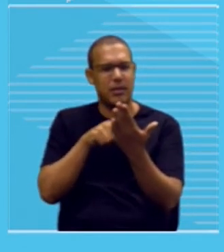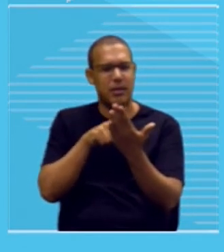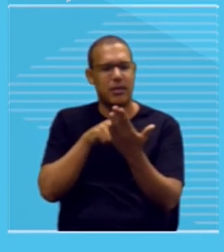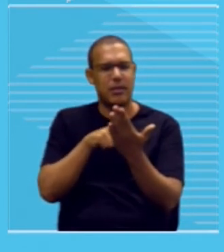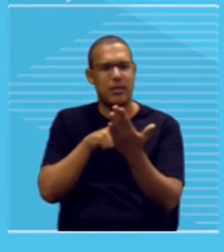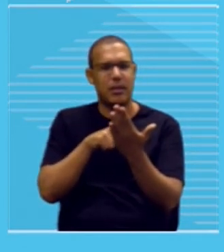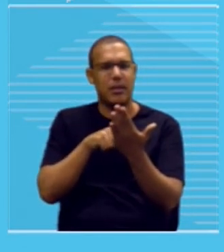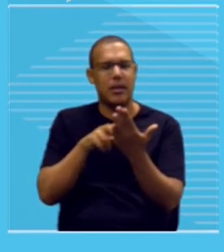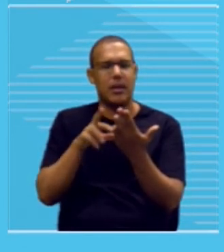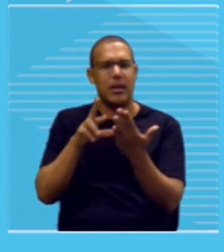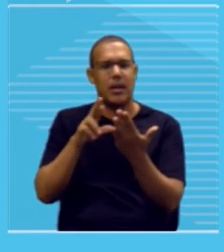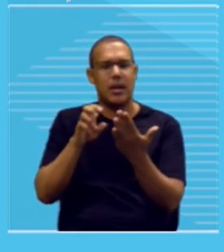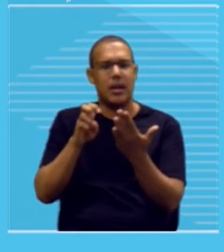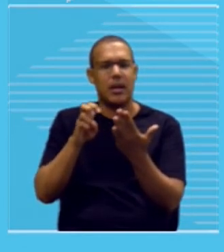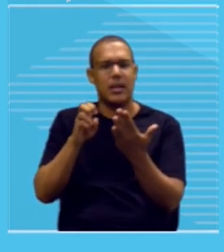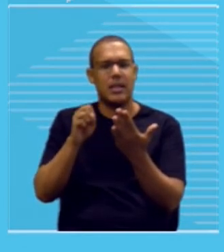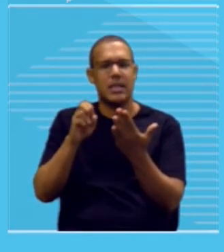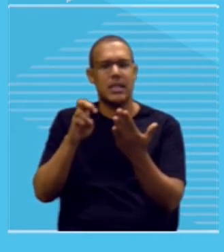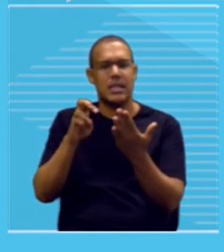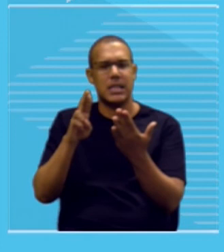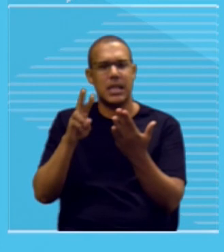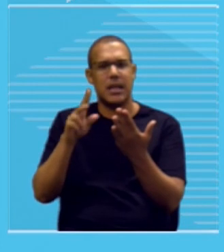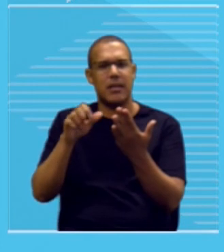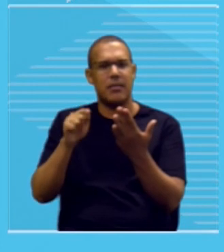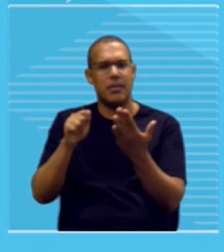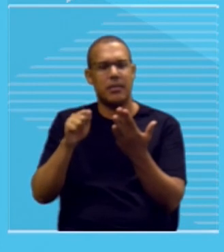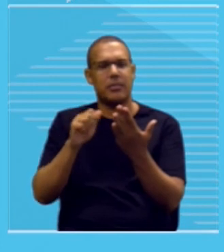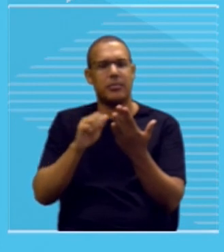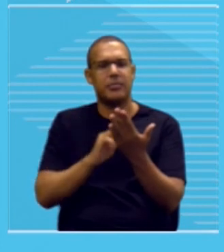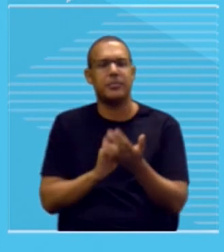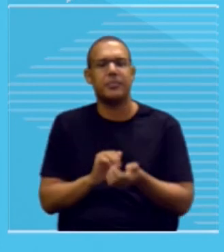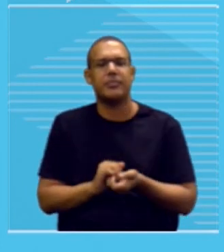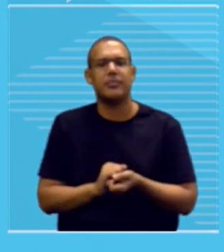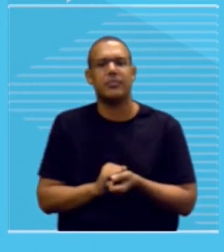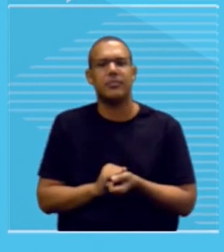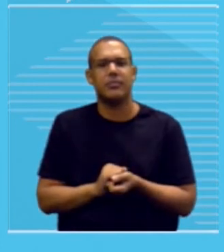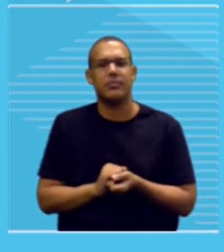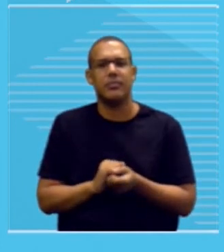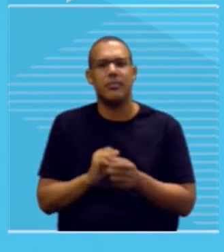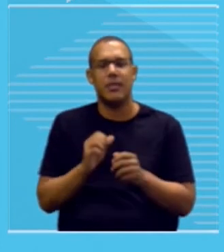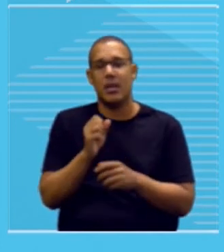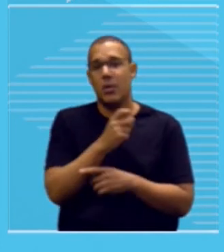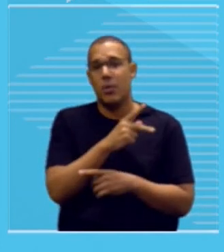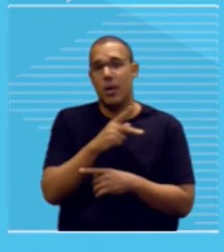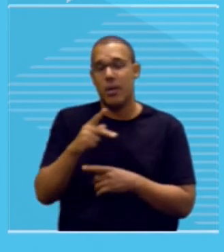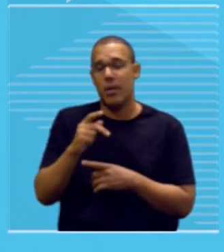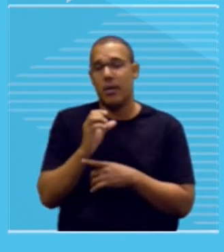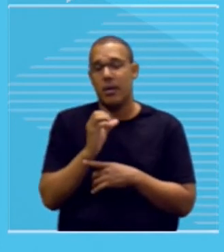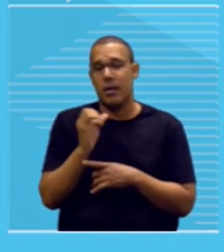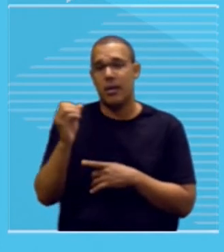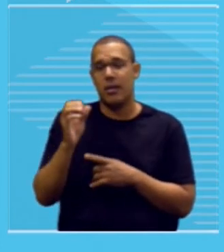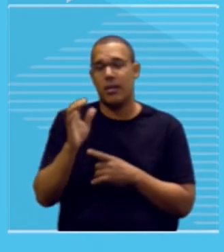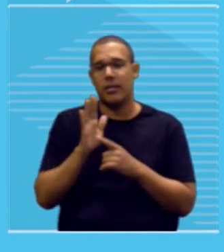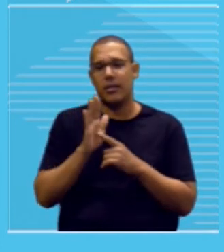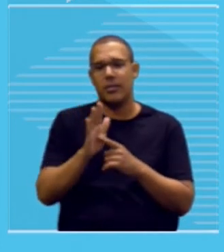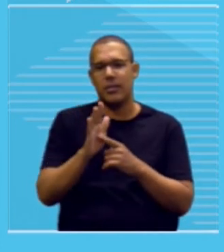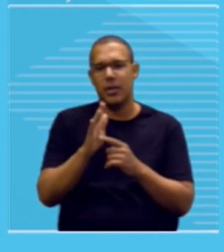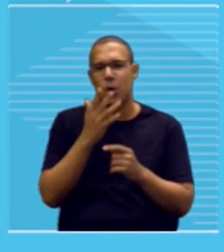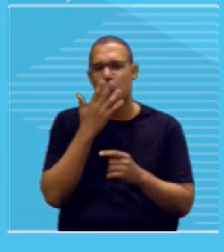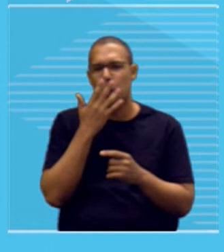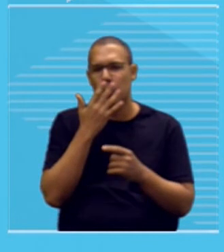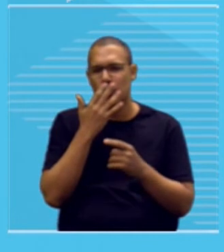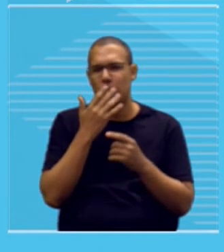reserva olha aí ó será é um aplicativo de viagens que traz cores